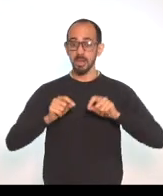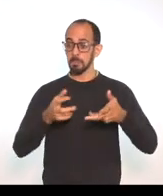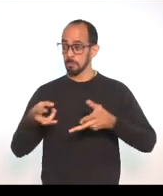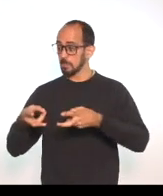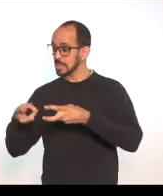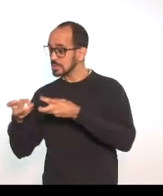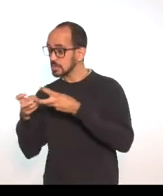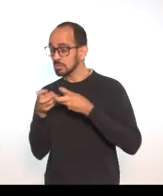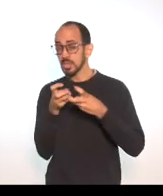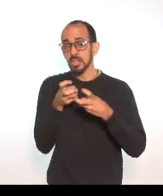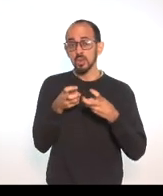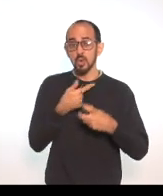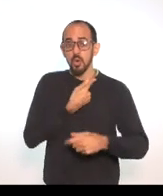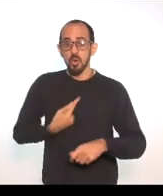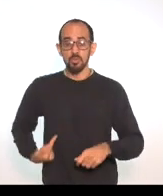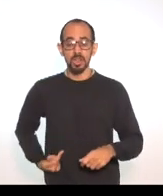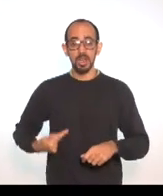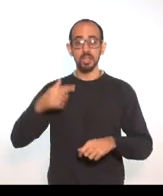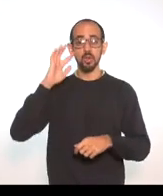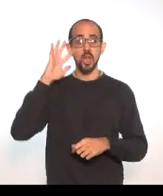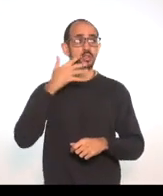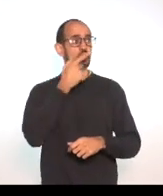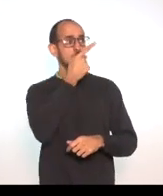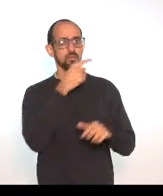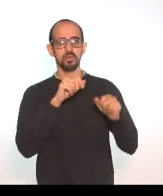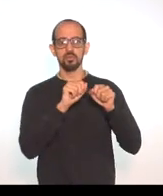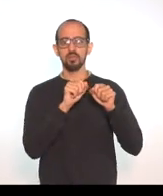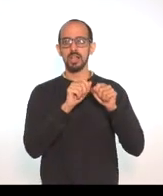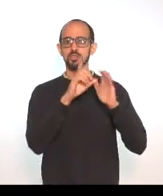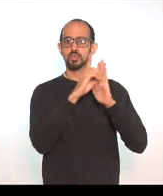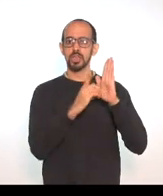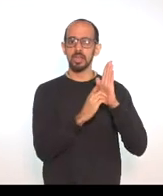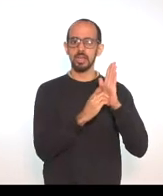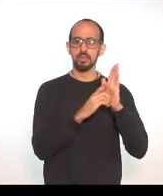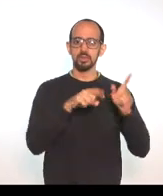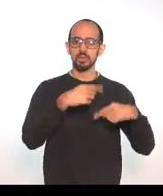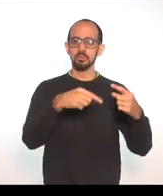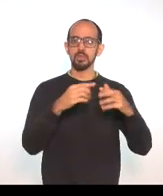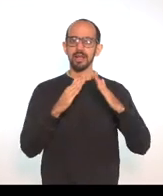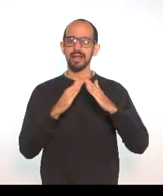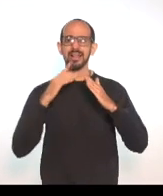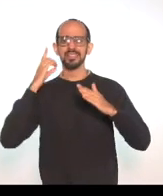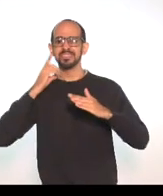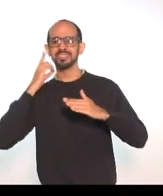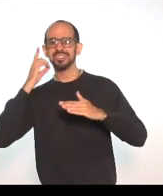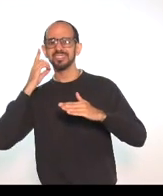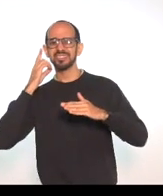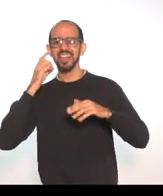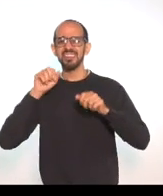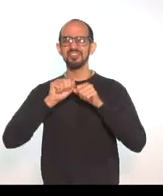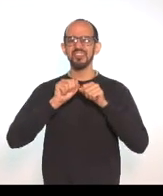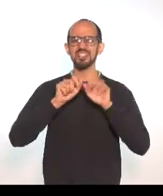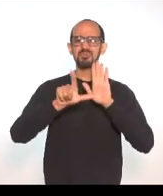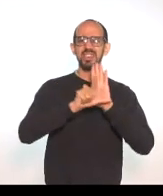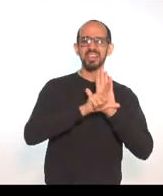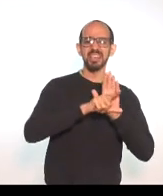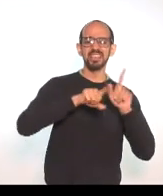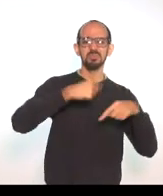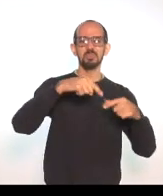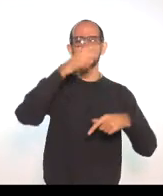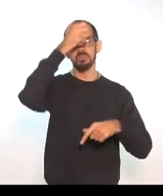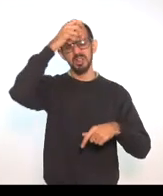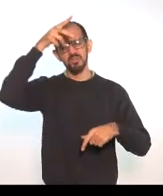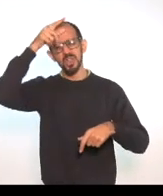Ned o governador toma hummm hummm hummm hummm decreto Define um decreto alerj faz um projeto de lei o prefeito da capital faz um